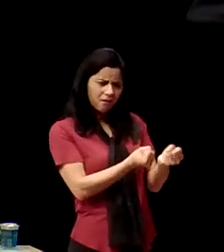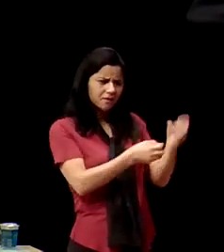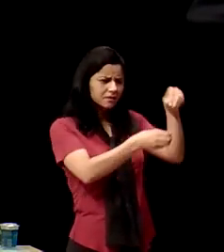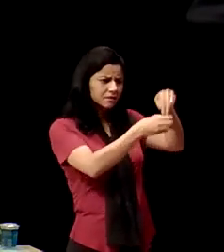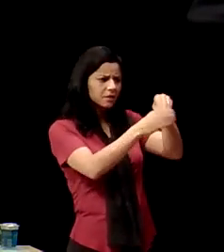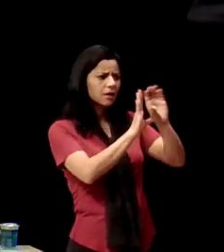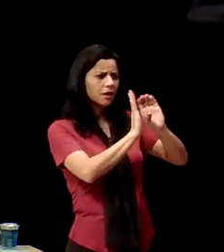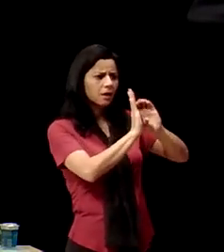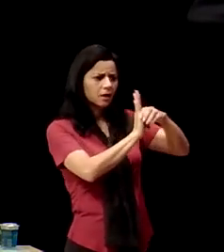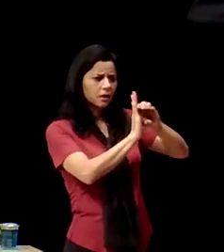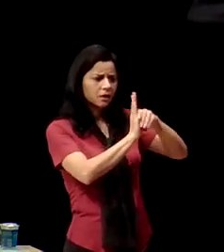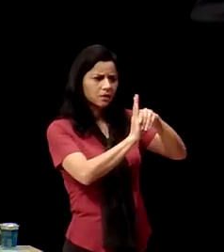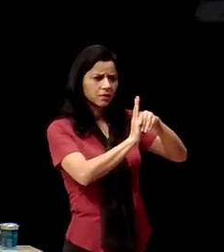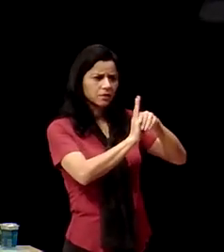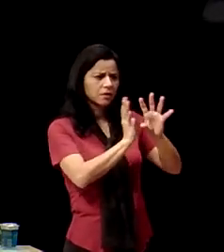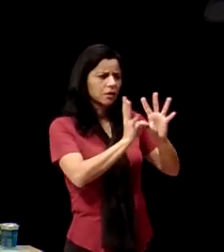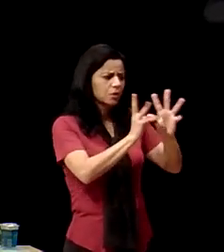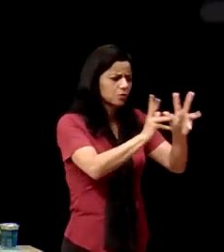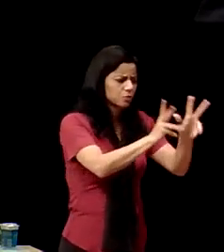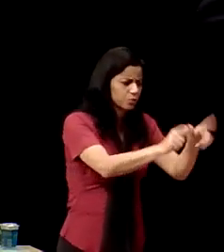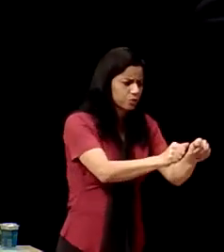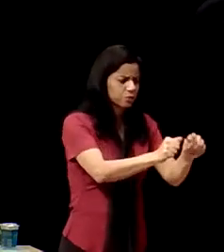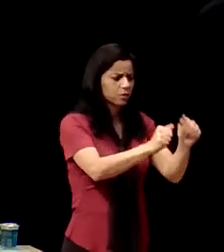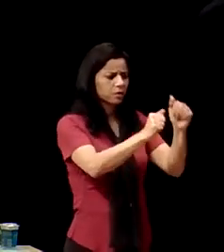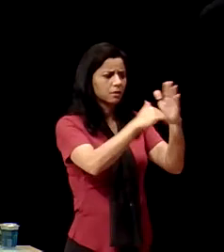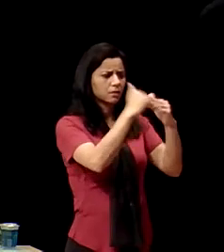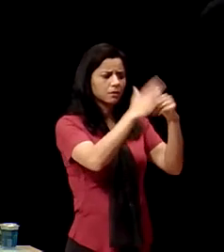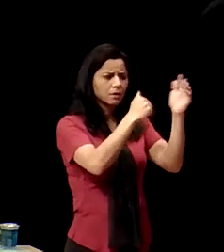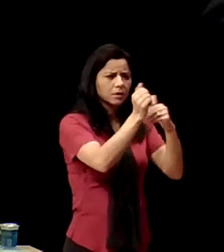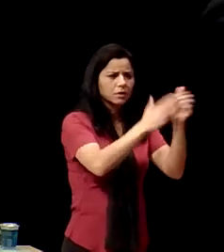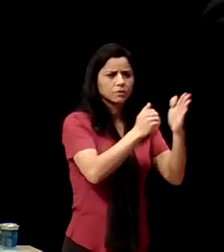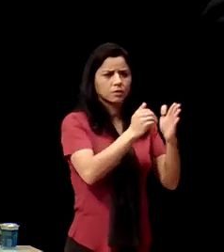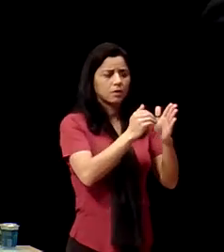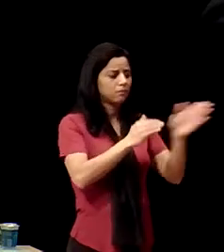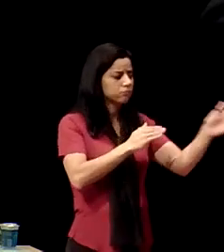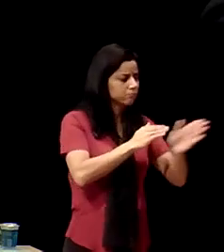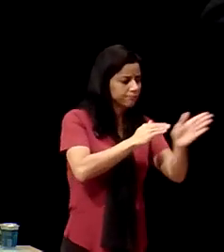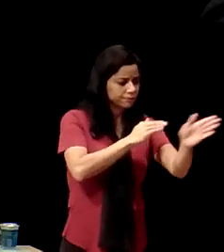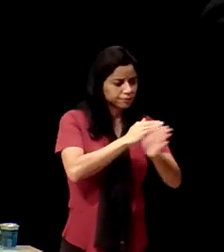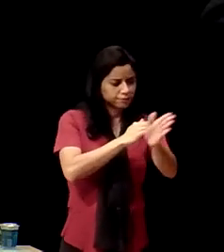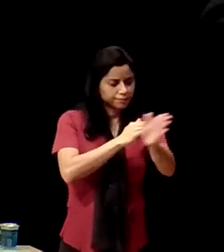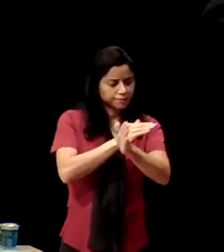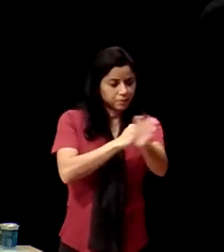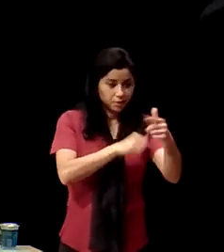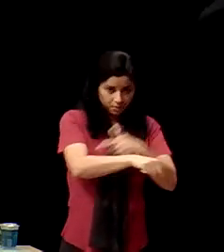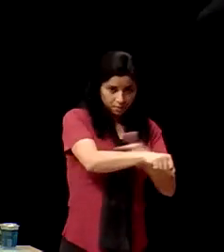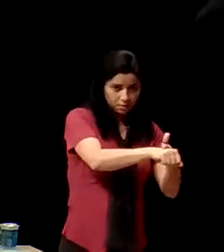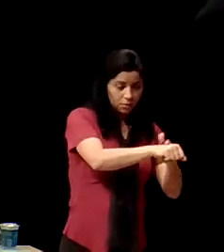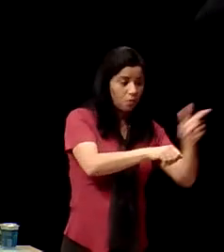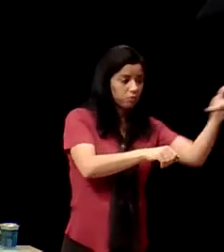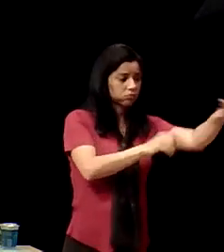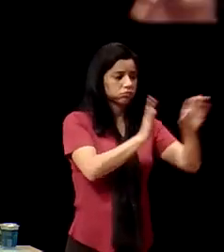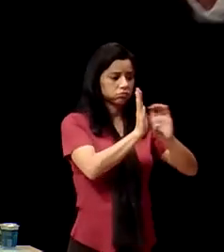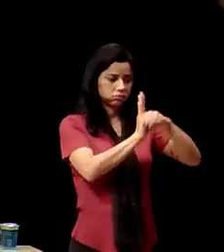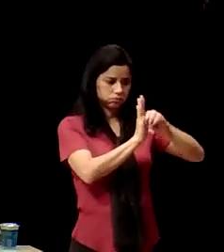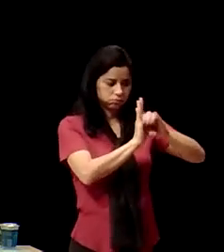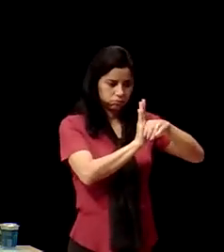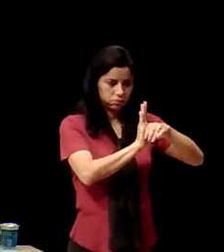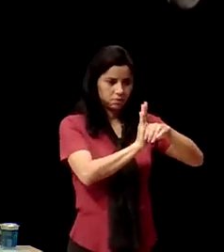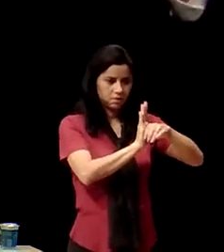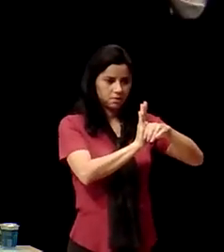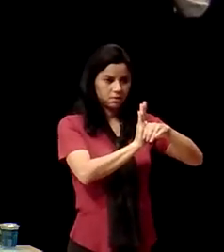conceito para todas as profissões, as outras vertentes educacionais, os outros conceitos.